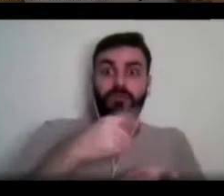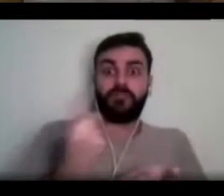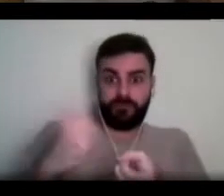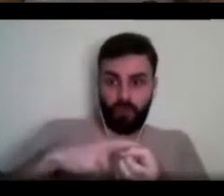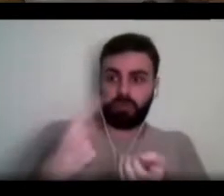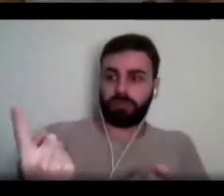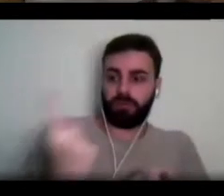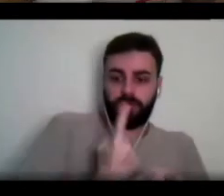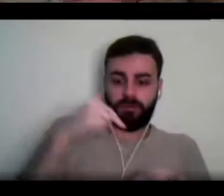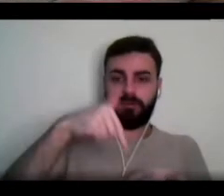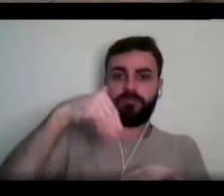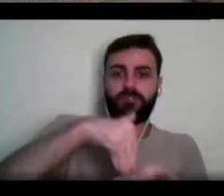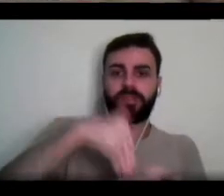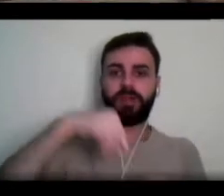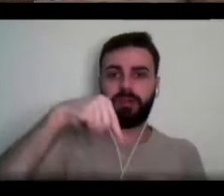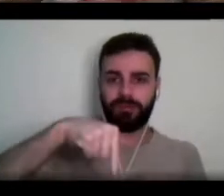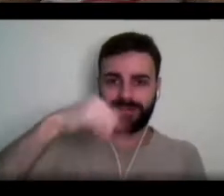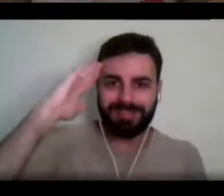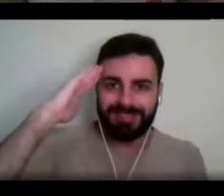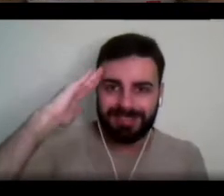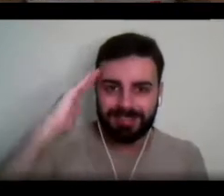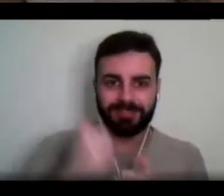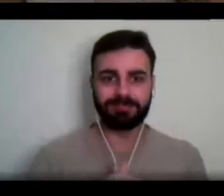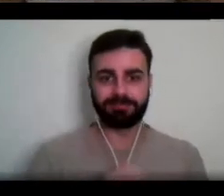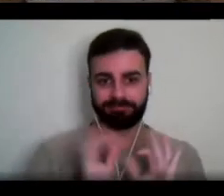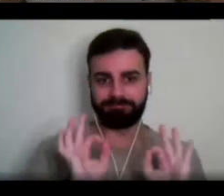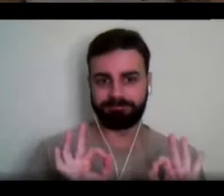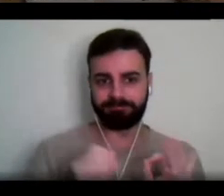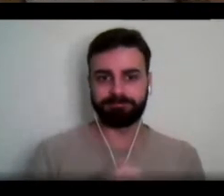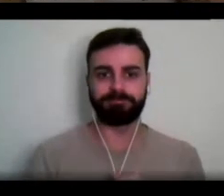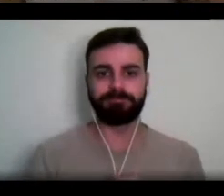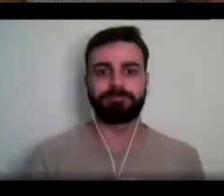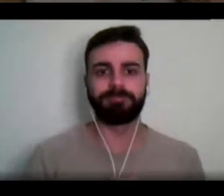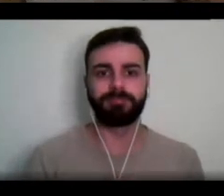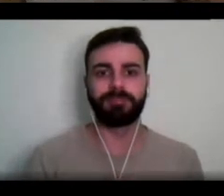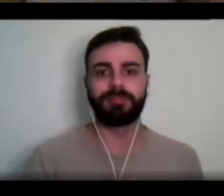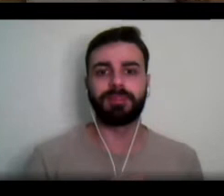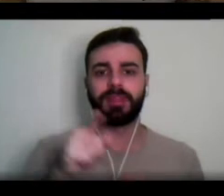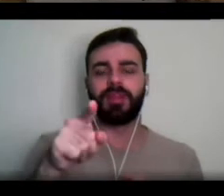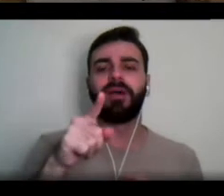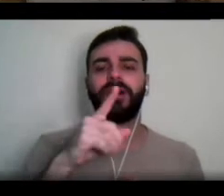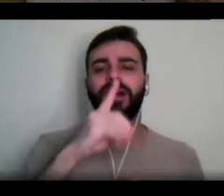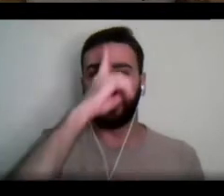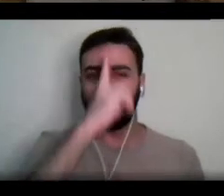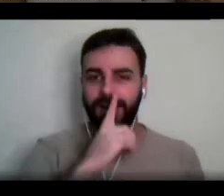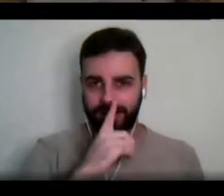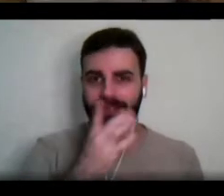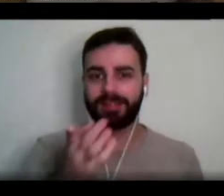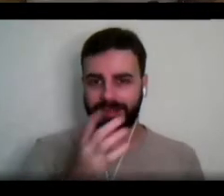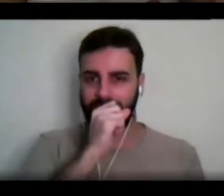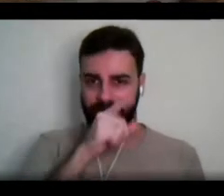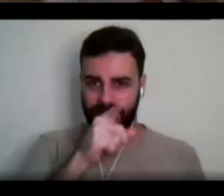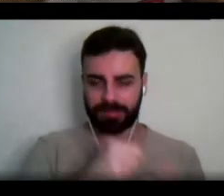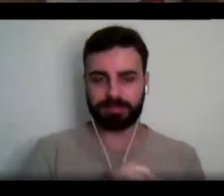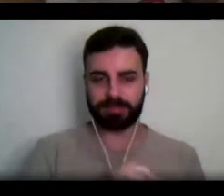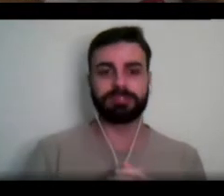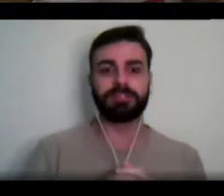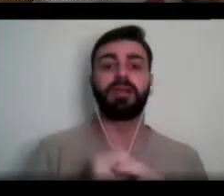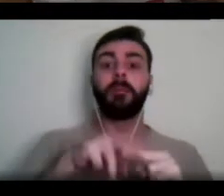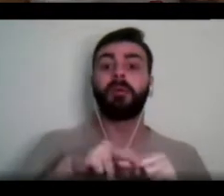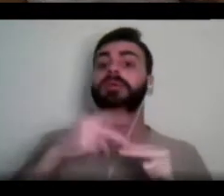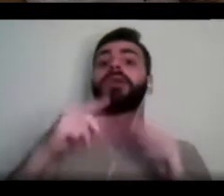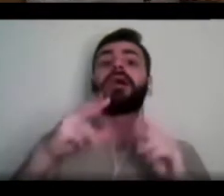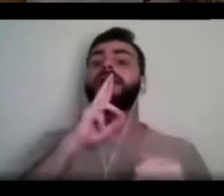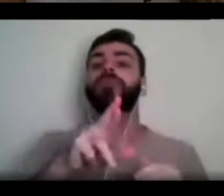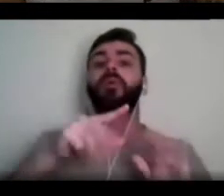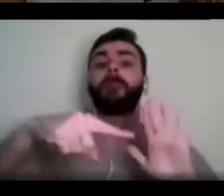é esse aqui e o x final é esse aqui, né? Então,